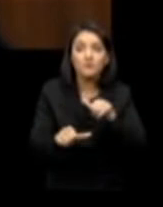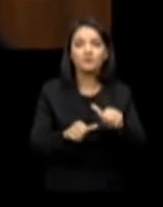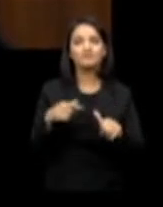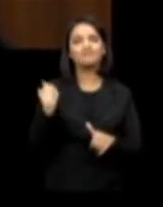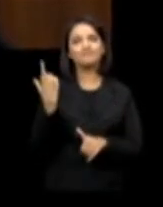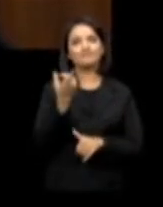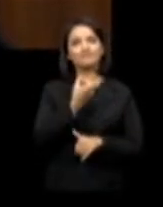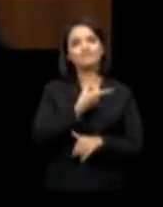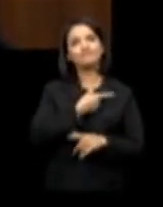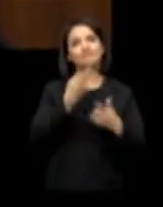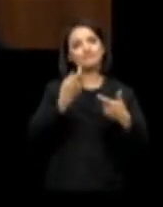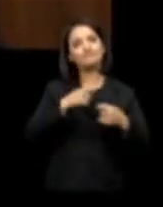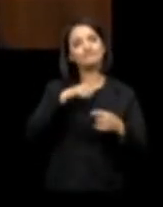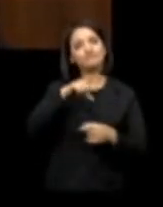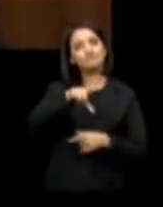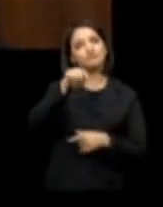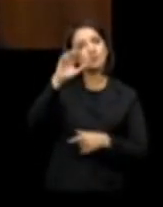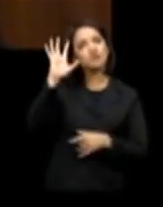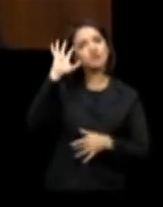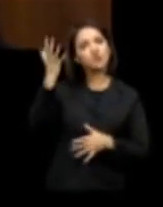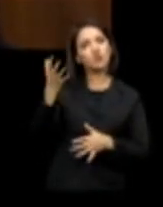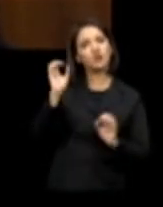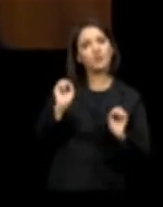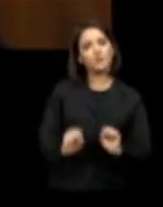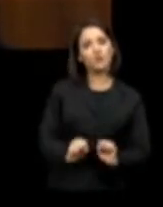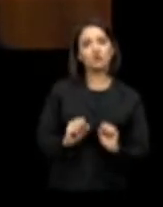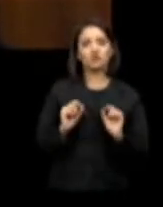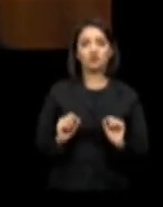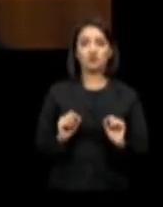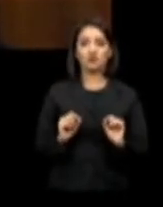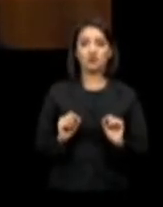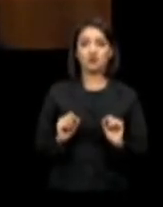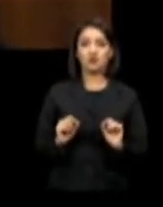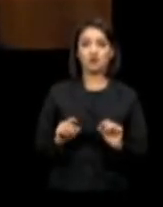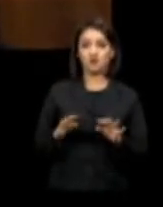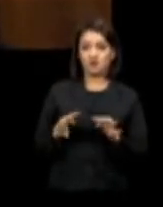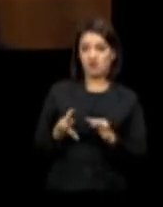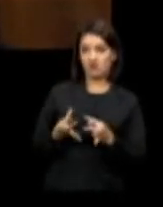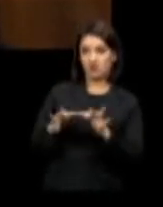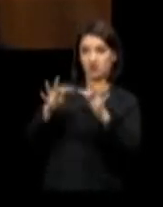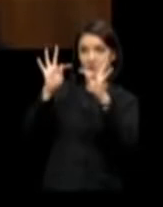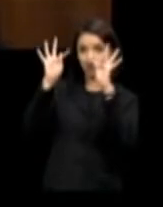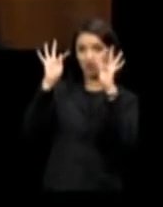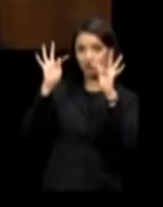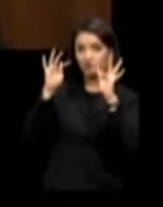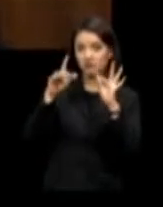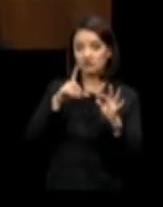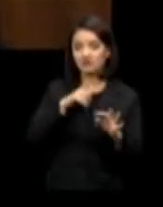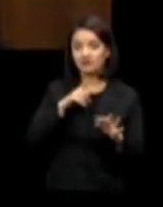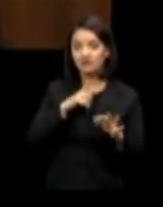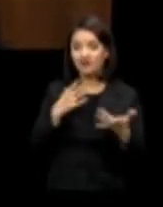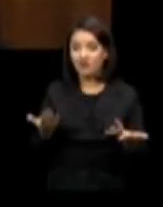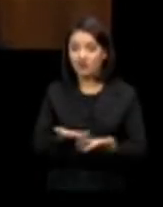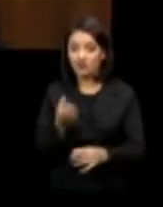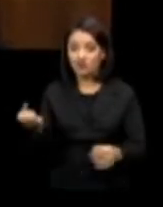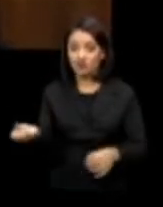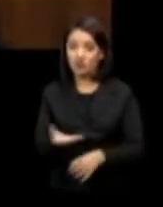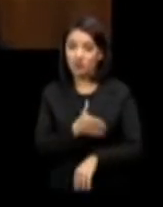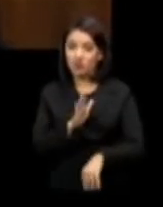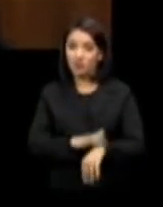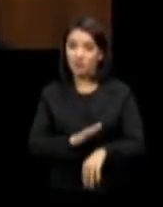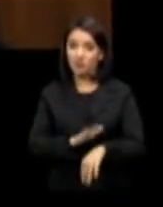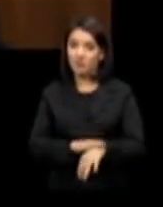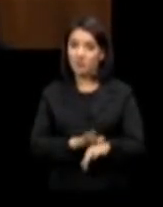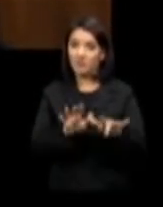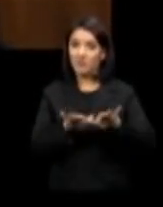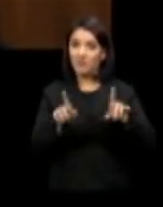com uma escolha. Nós podemos permitir que a ideia de eficiência tecnológica impere nesse novo espaço digital,